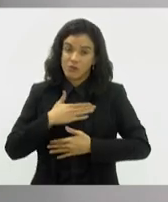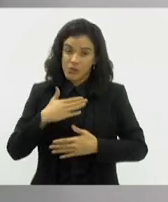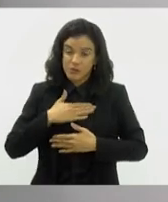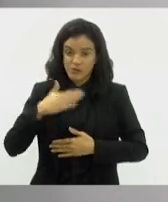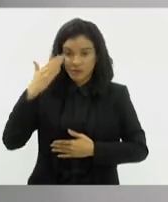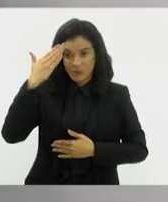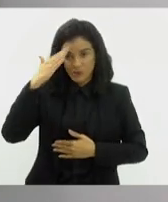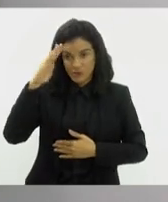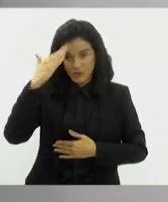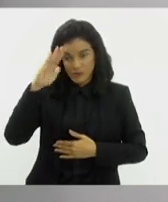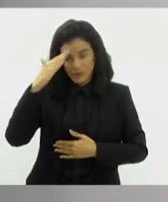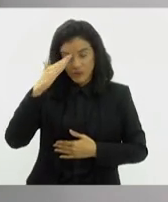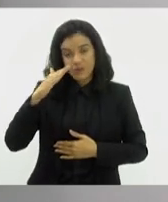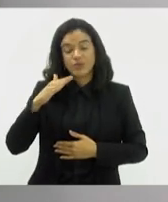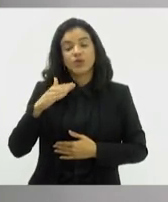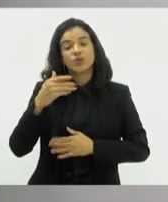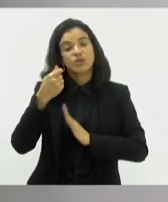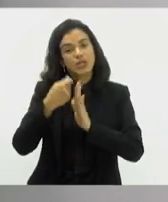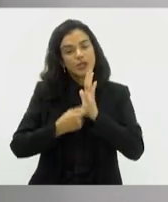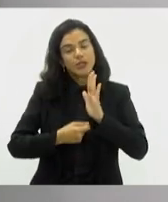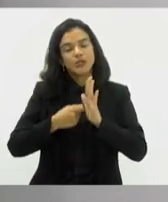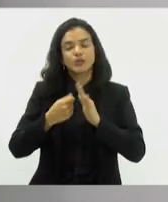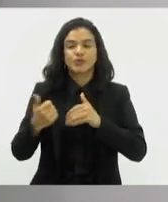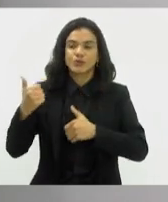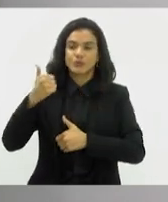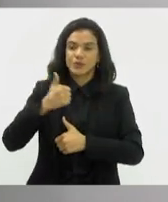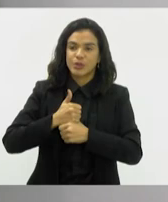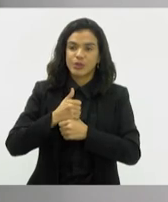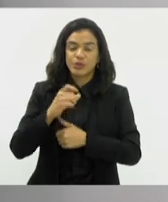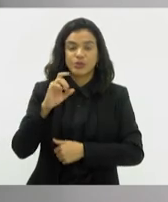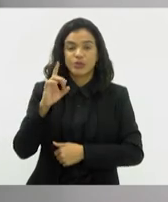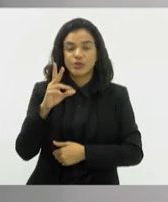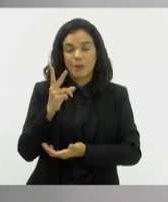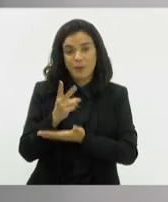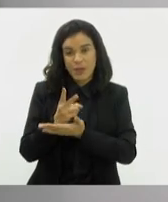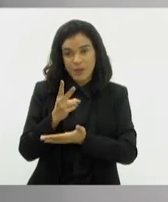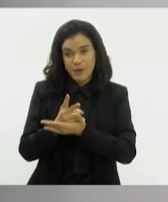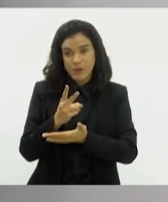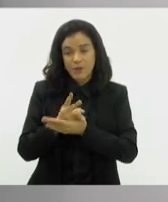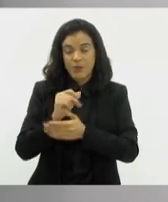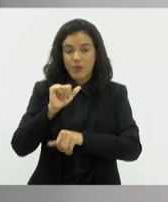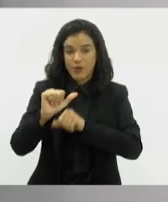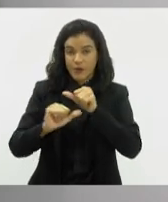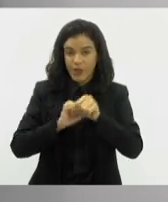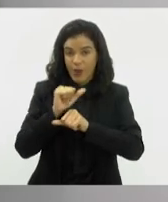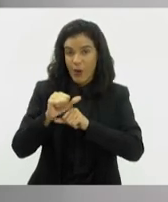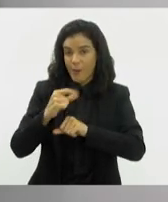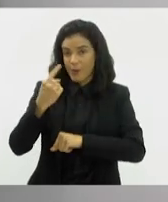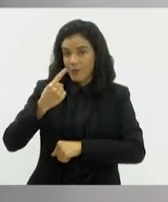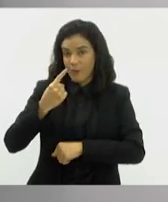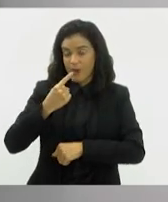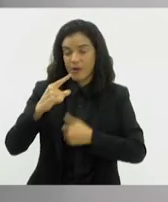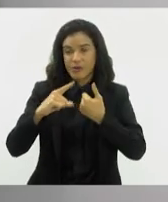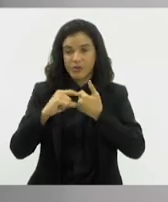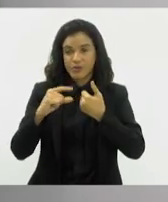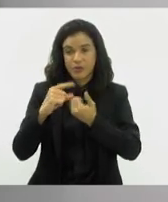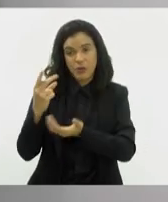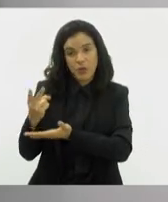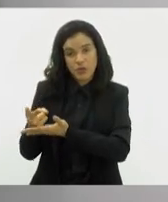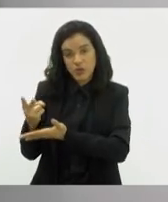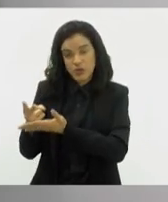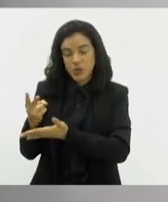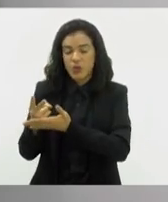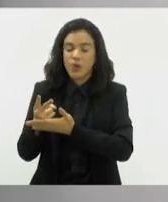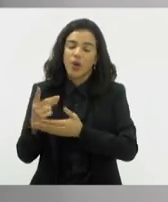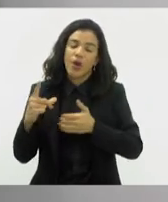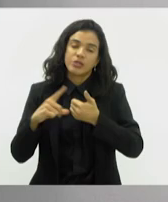também, optando por substitutivo, só mantém 2 artigos, modificando o 1º e mantendo o artigo 5º. Então, o